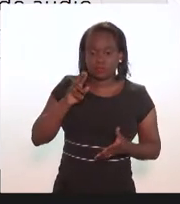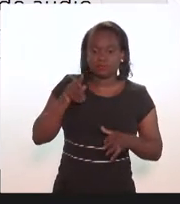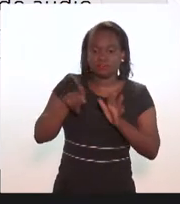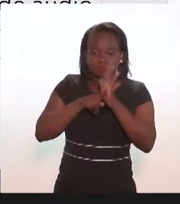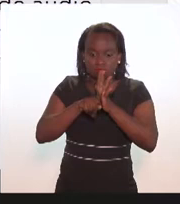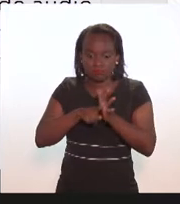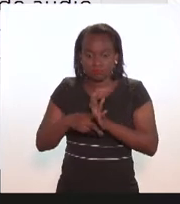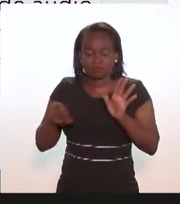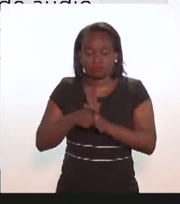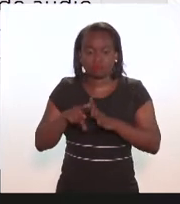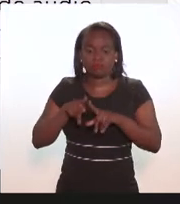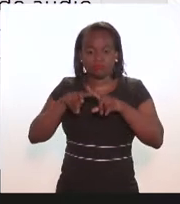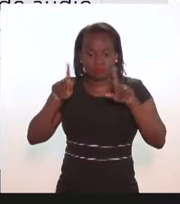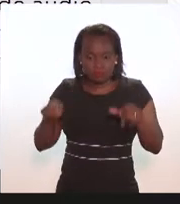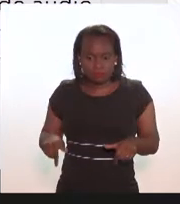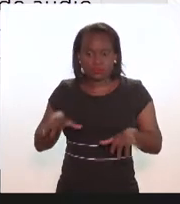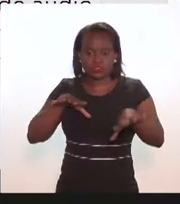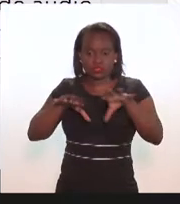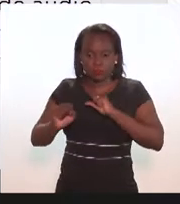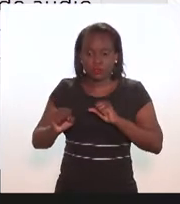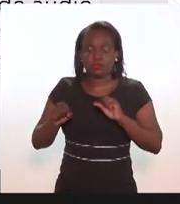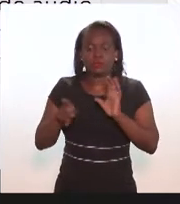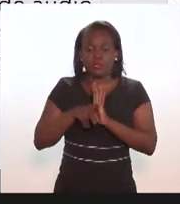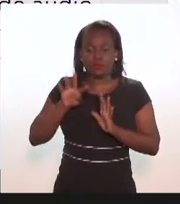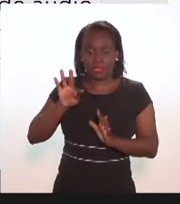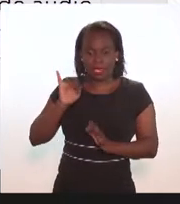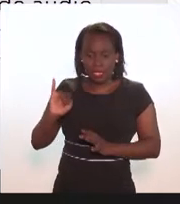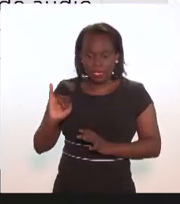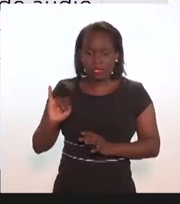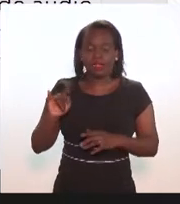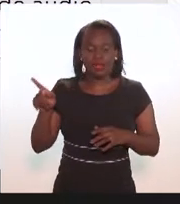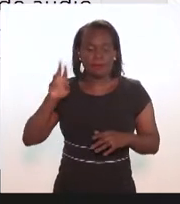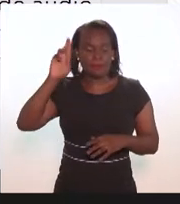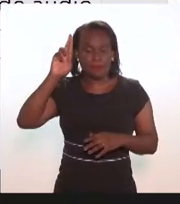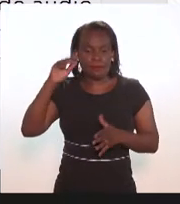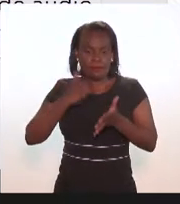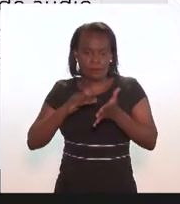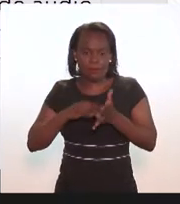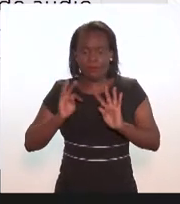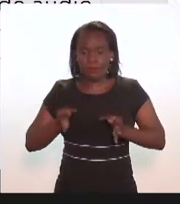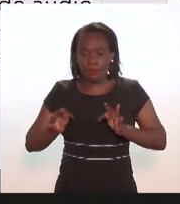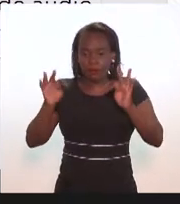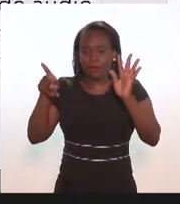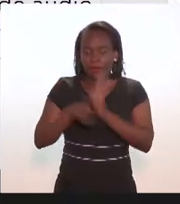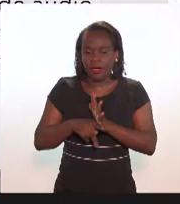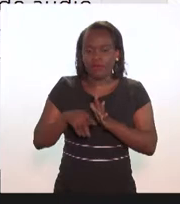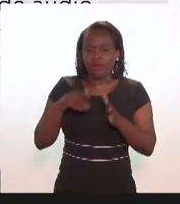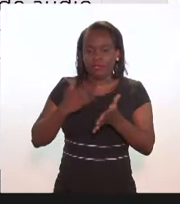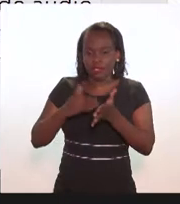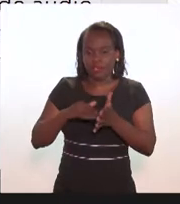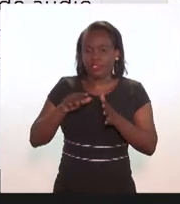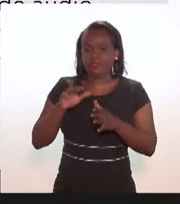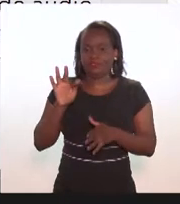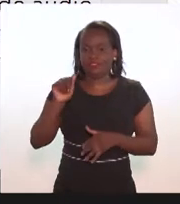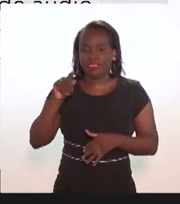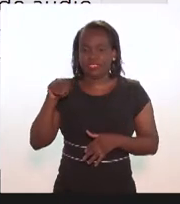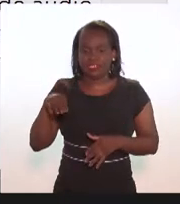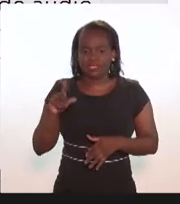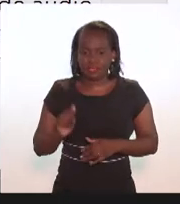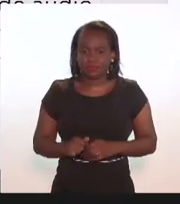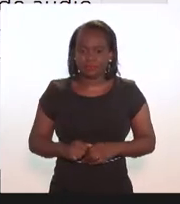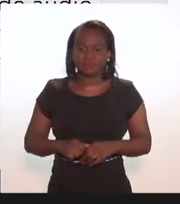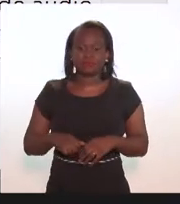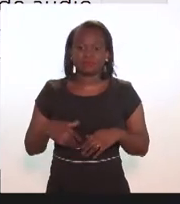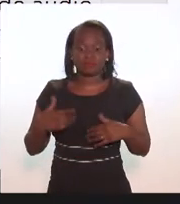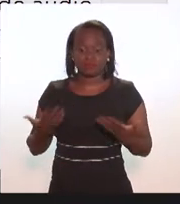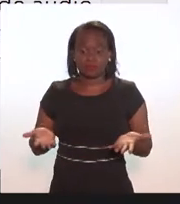carreira, formado na área de TI, tocando a Secretaria de Tecnologia da Secretaria de Fazenda. Então, a gente separou,